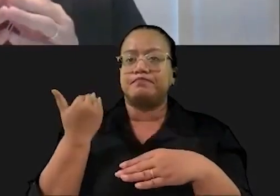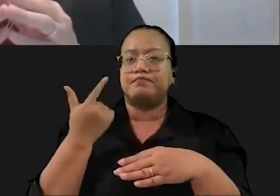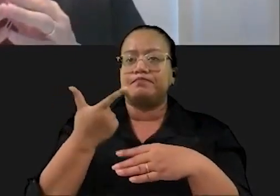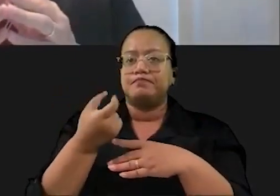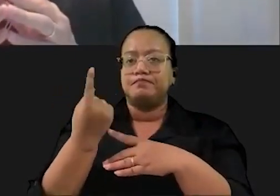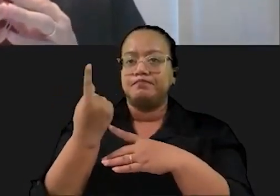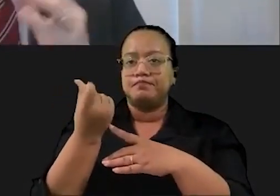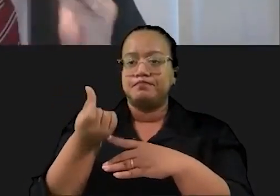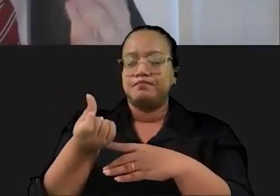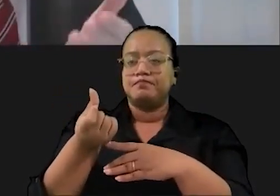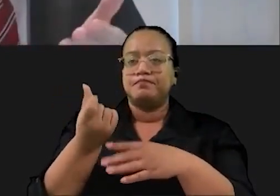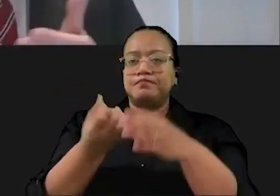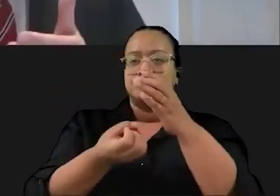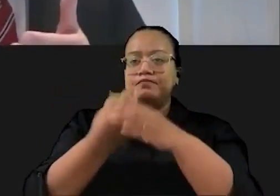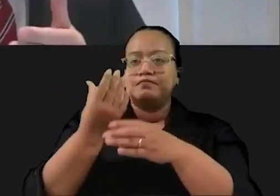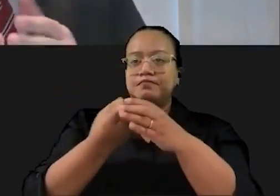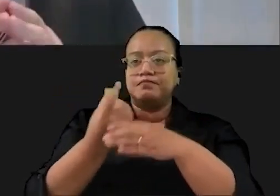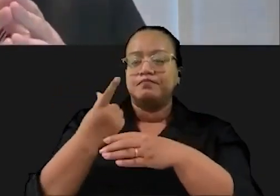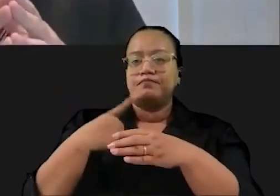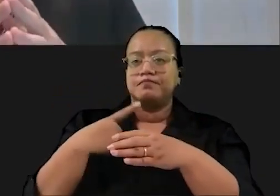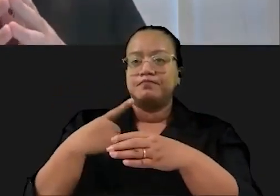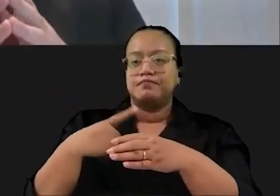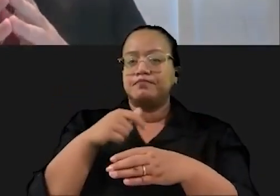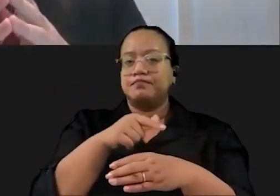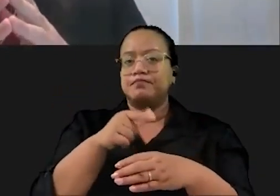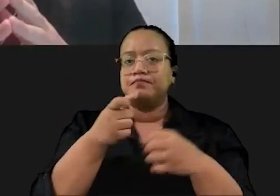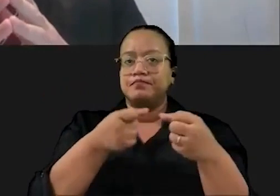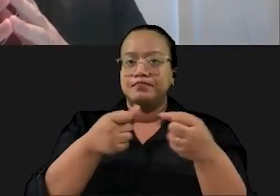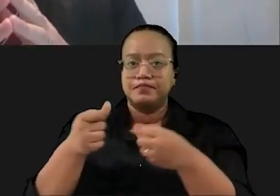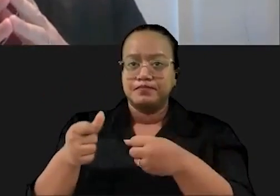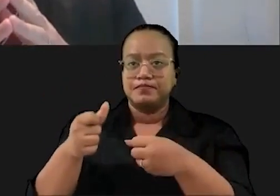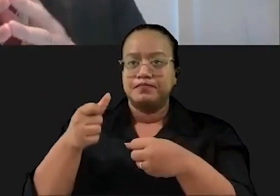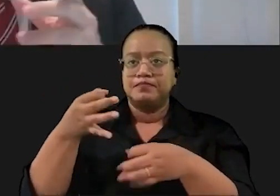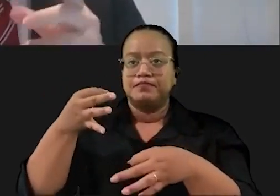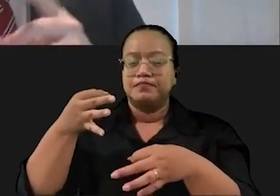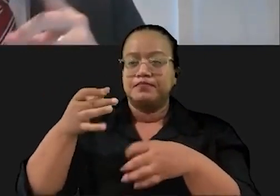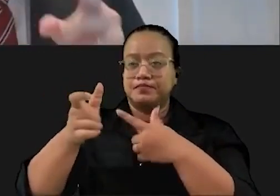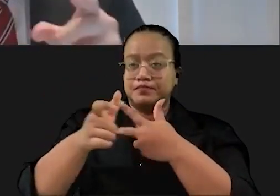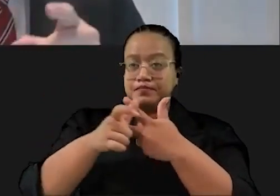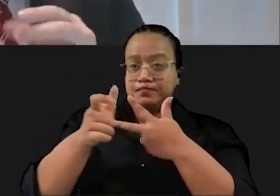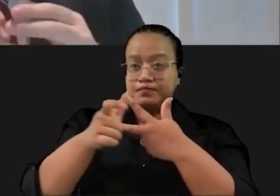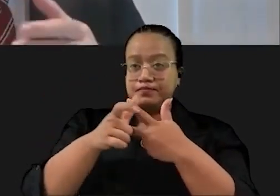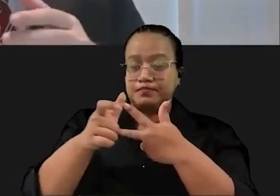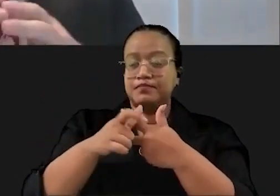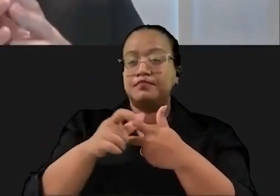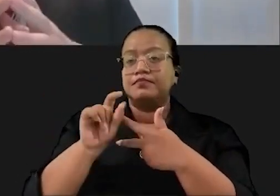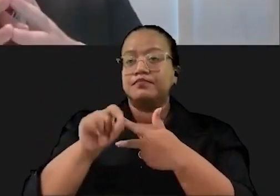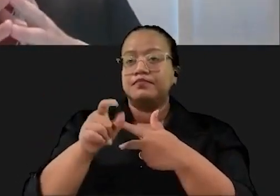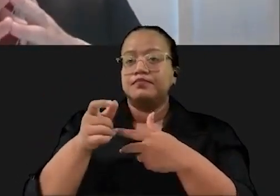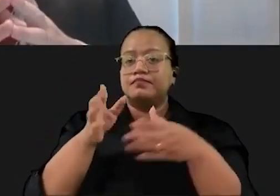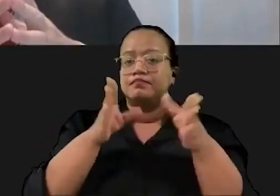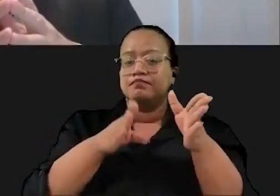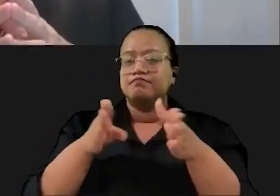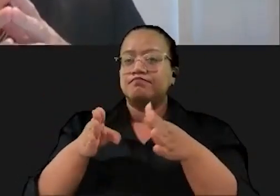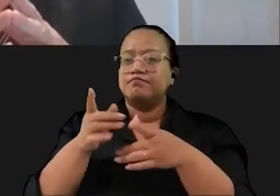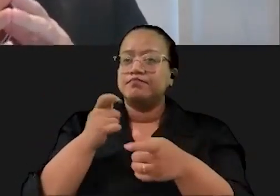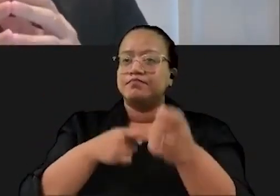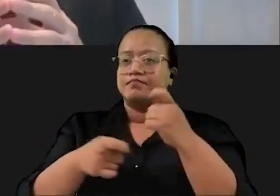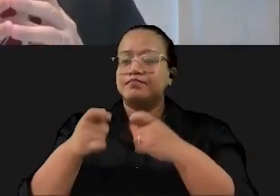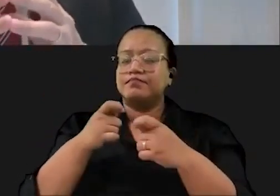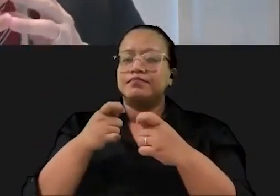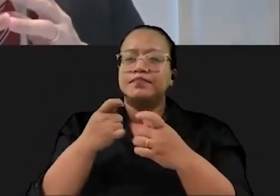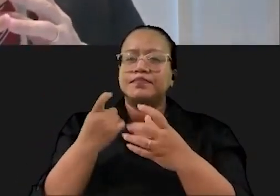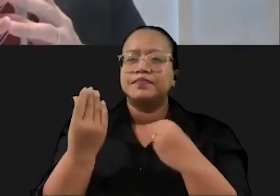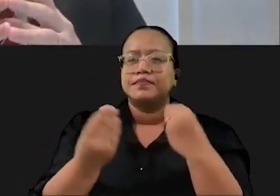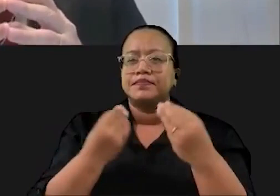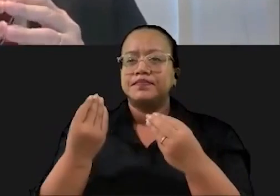Executivo de organizar a sua rotina administrativa. A gente, lendo o SEI, né, que subsidiou a criação